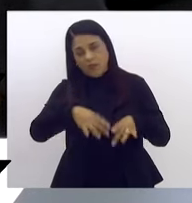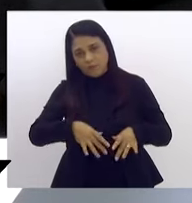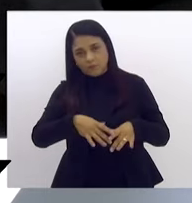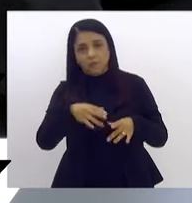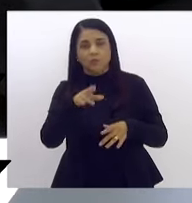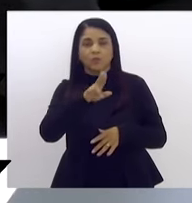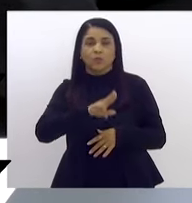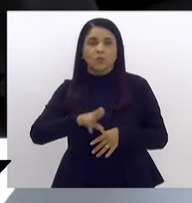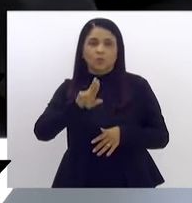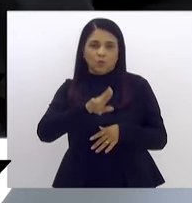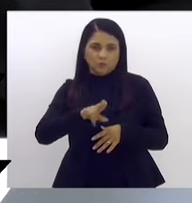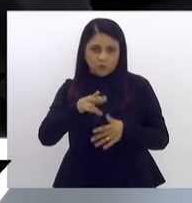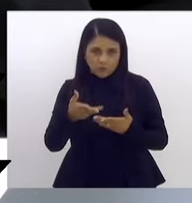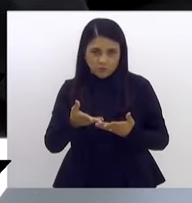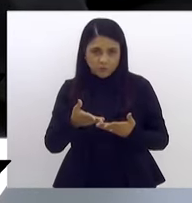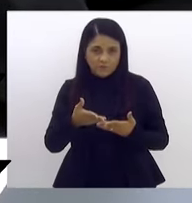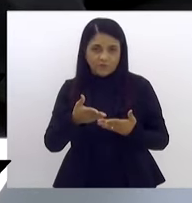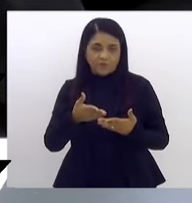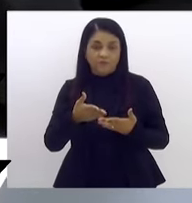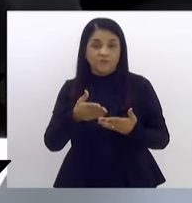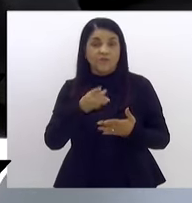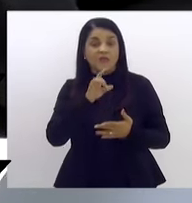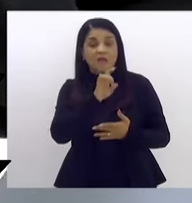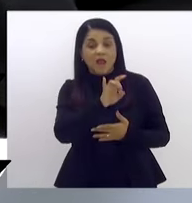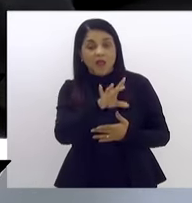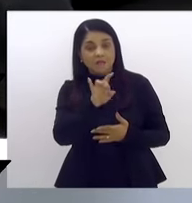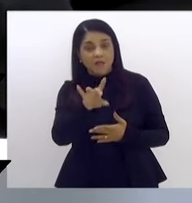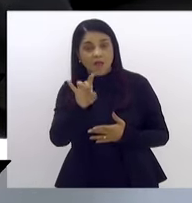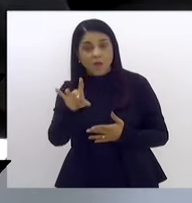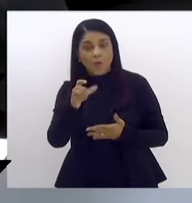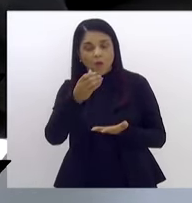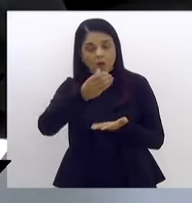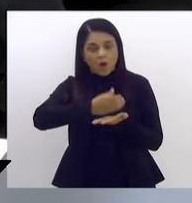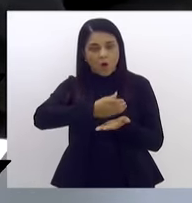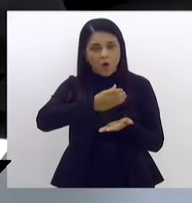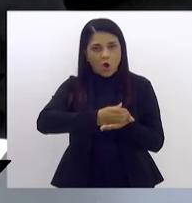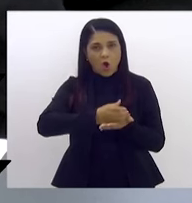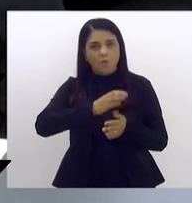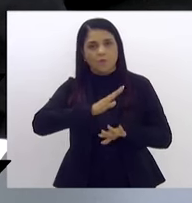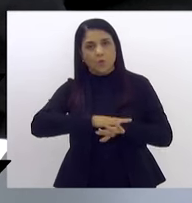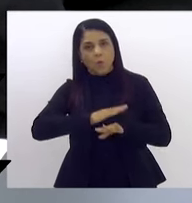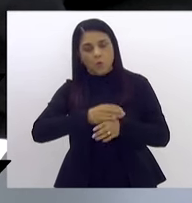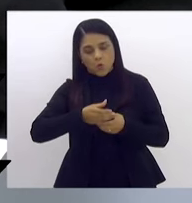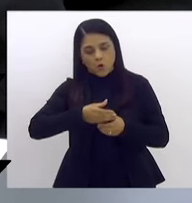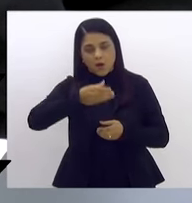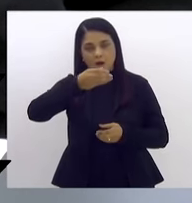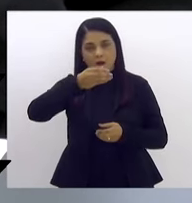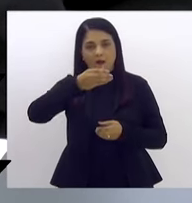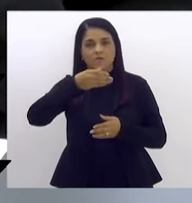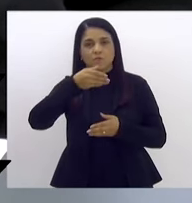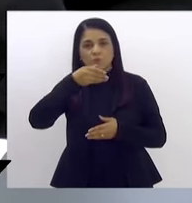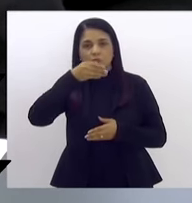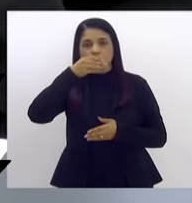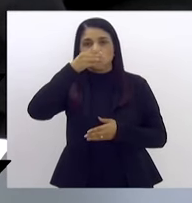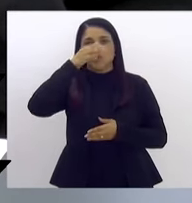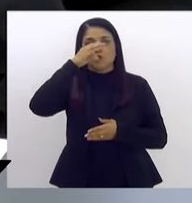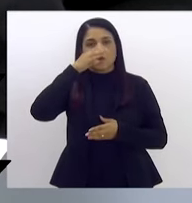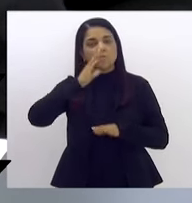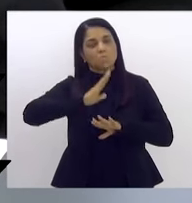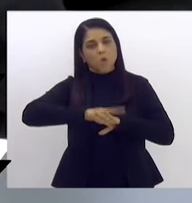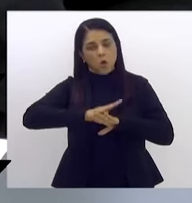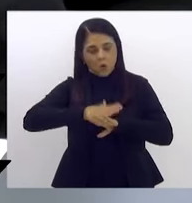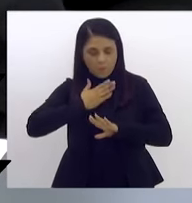especial que é o uso cada um levar sua Caneca sua garrafa seu recipiente para